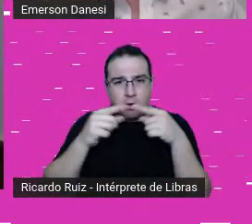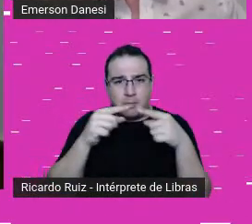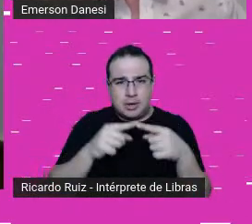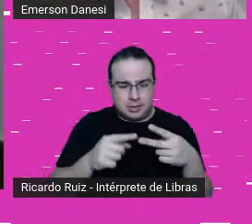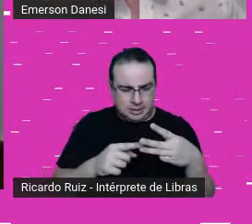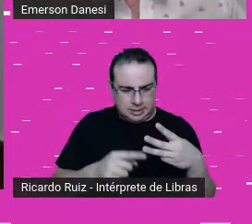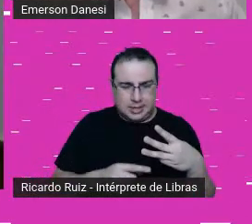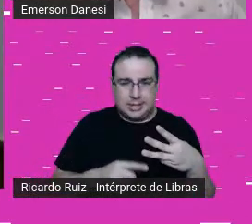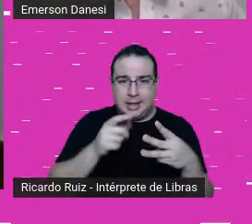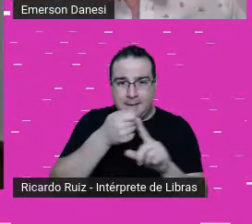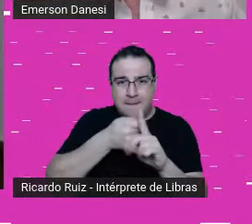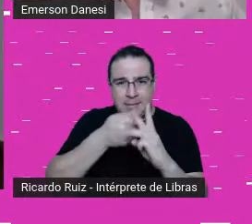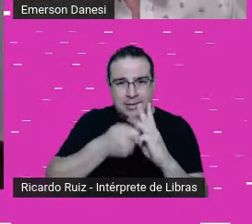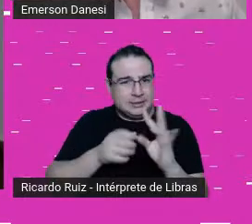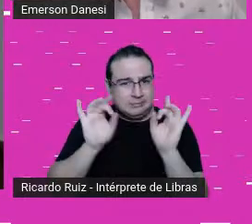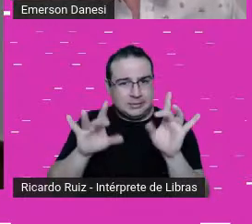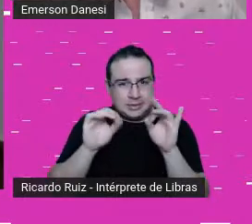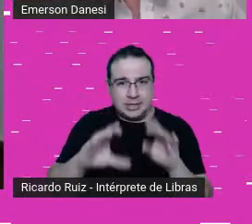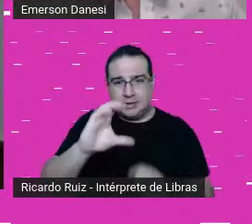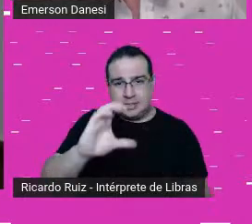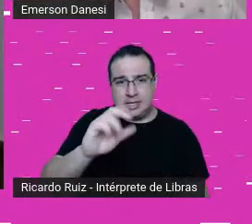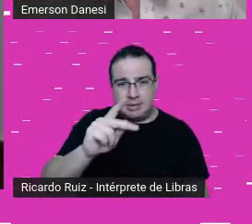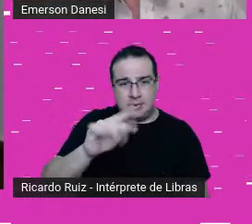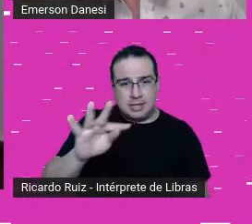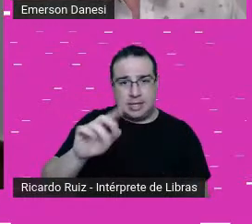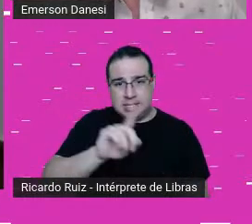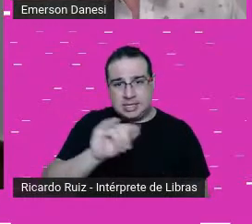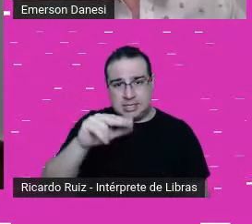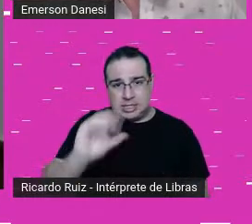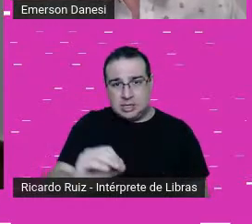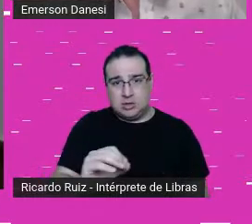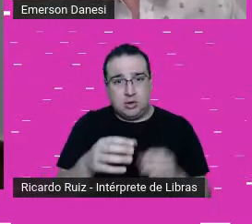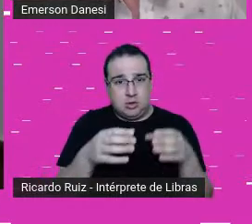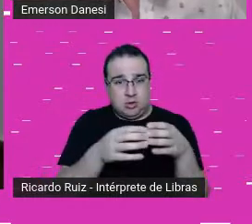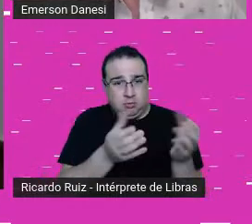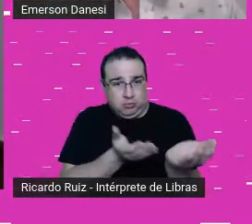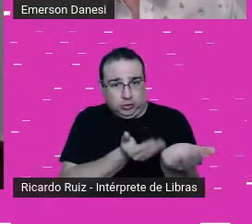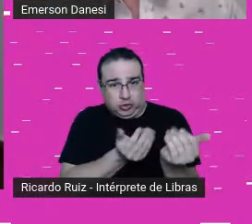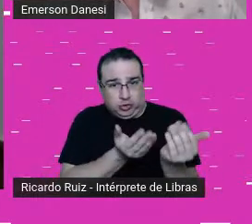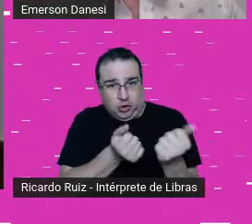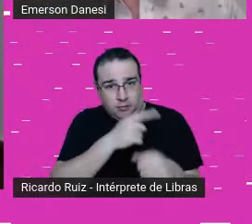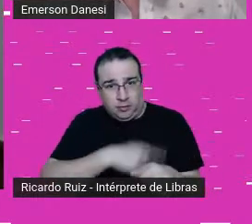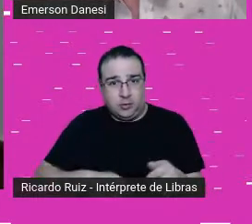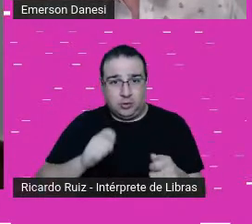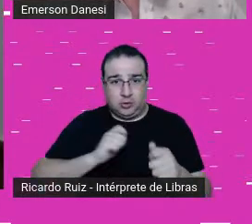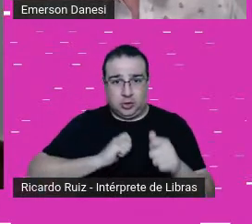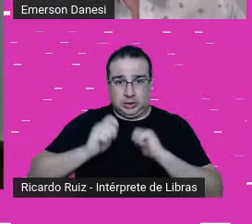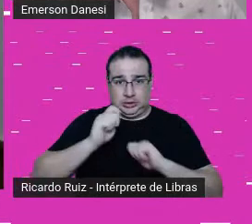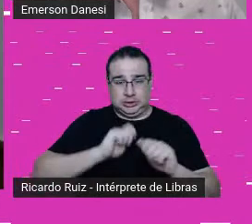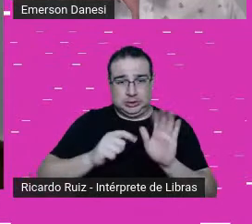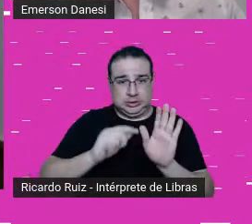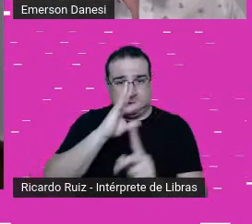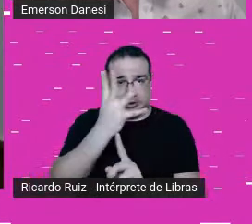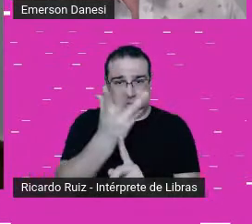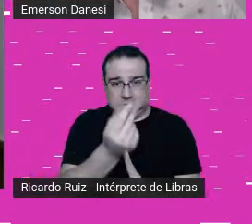porque é um monte de artista jovem bombardeado no bom sentido com